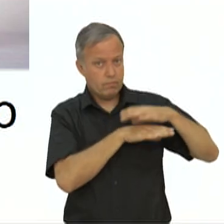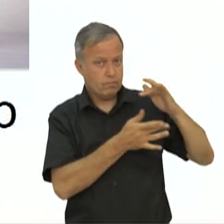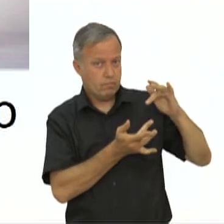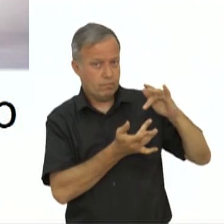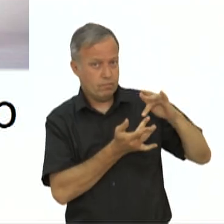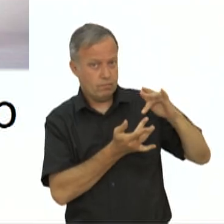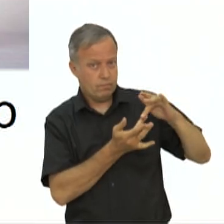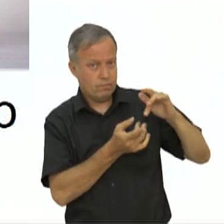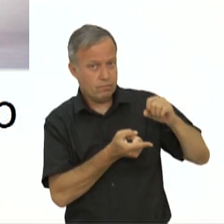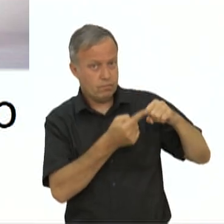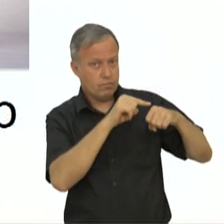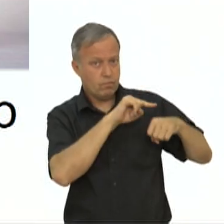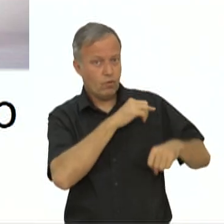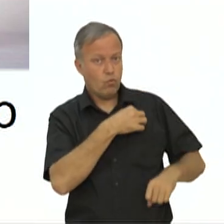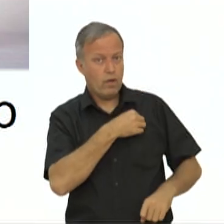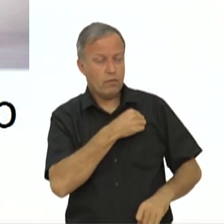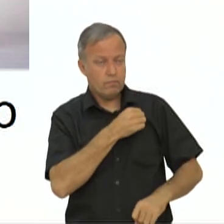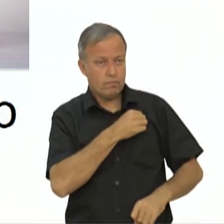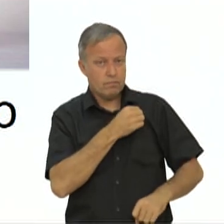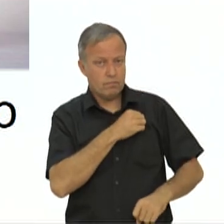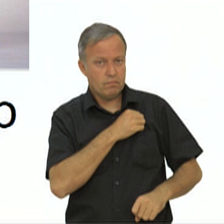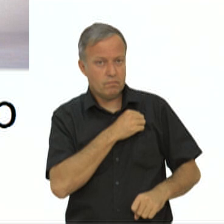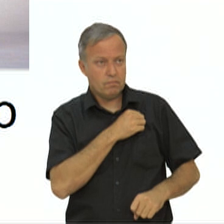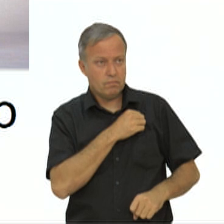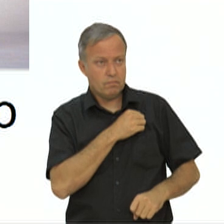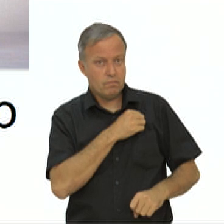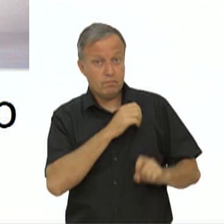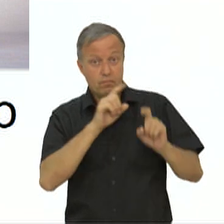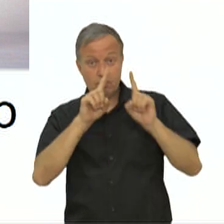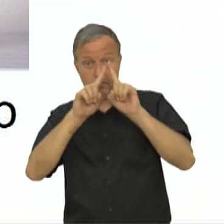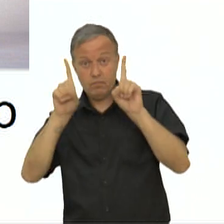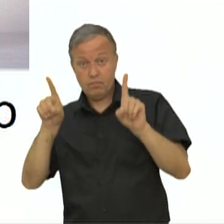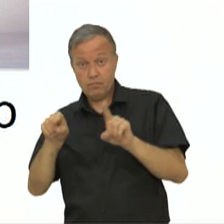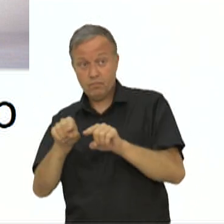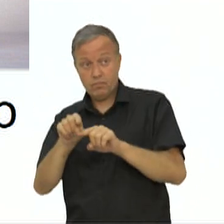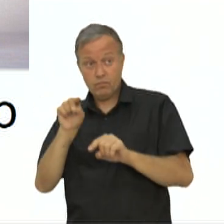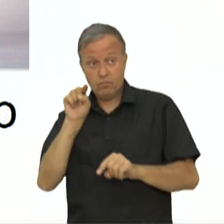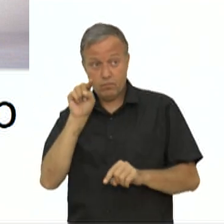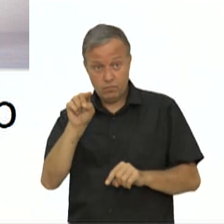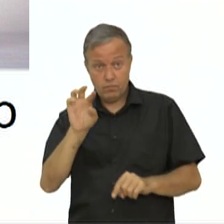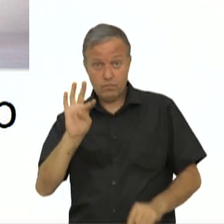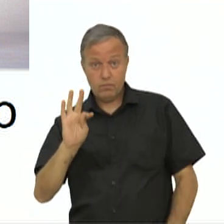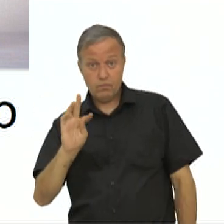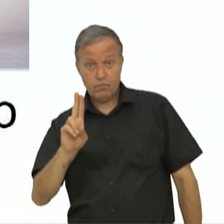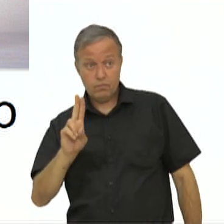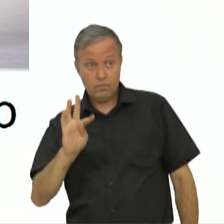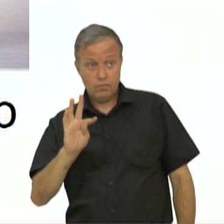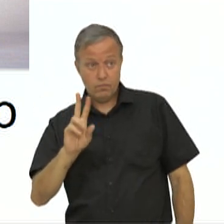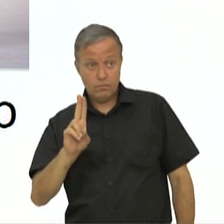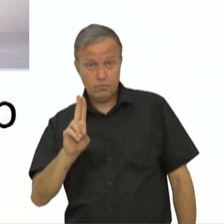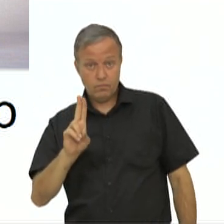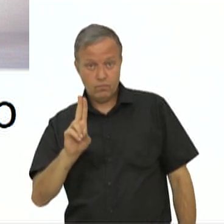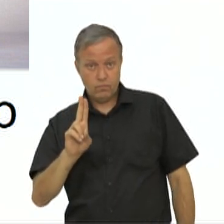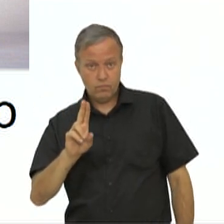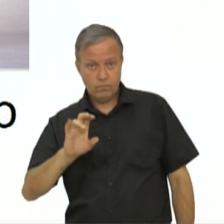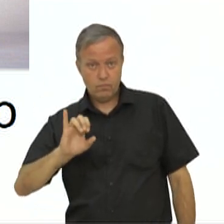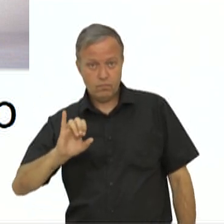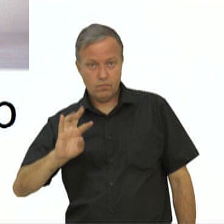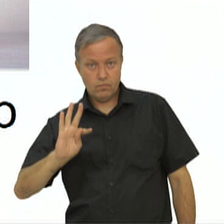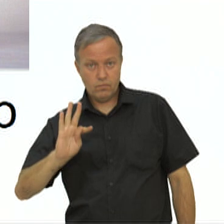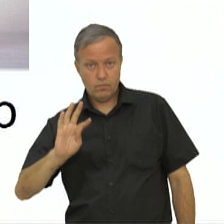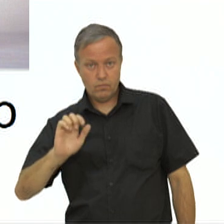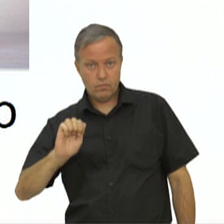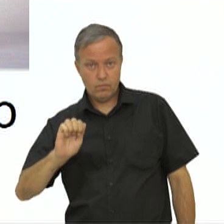vestido, então, geralmente era branco também. E aqui, pessoal, a gente tem o tutu italiano ao lado. O tutu italiano é esse que até nós